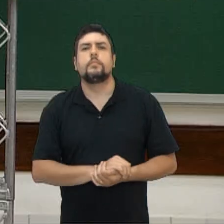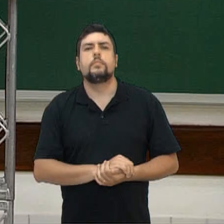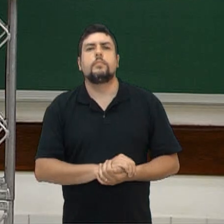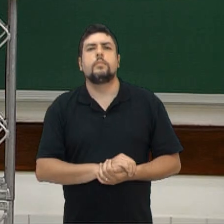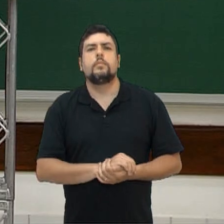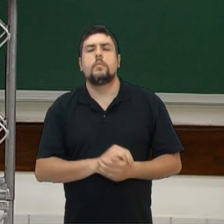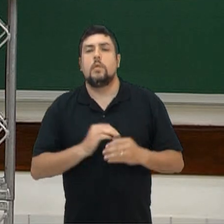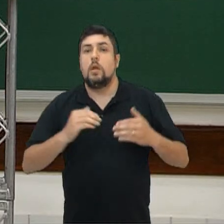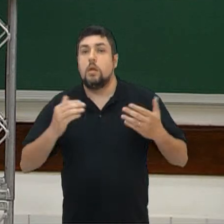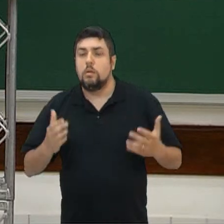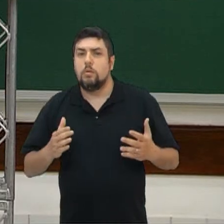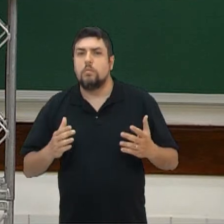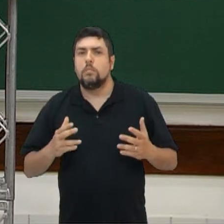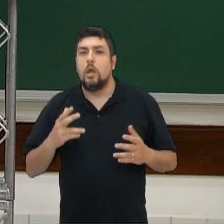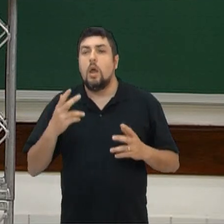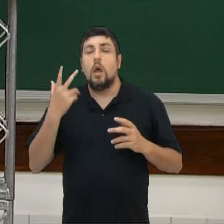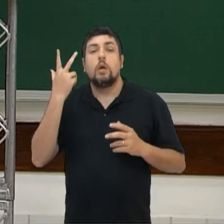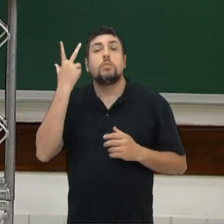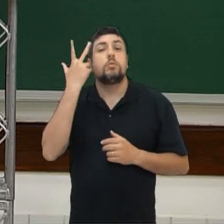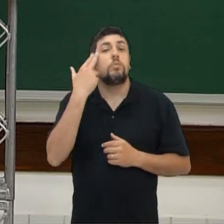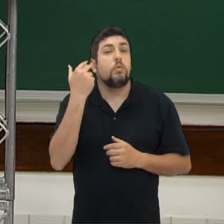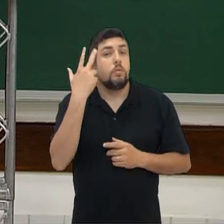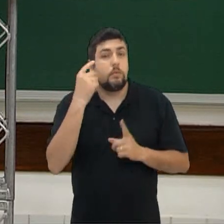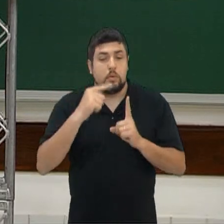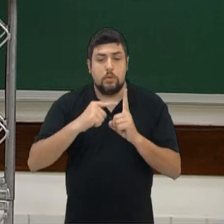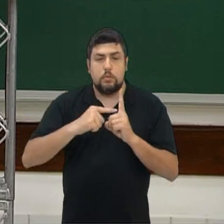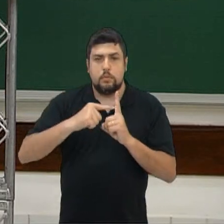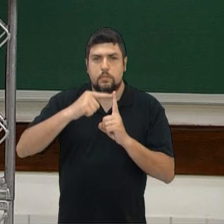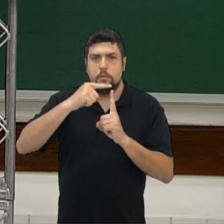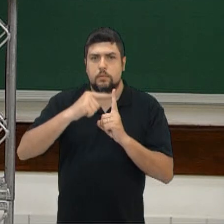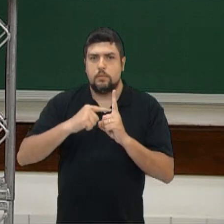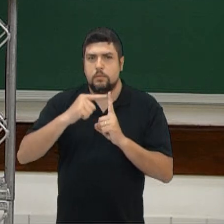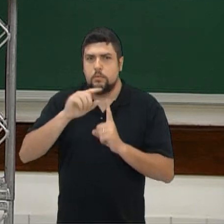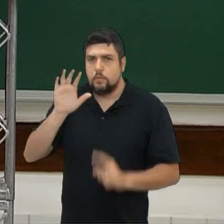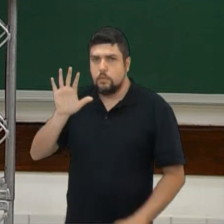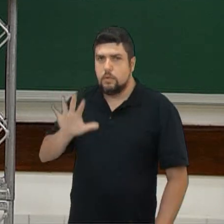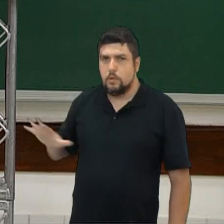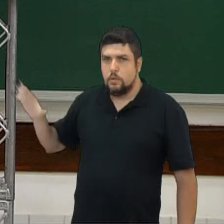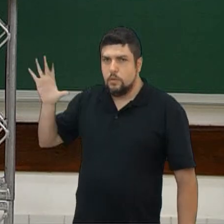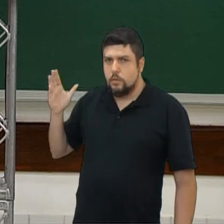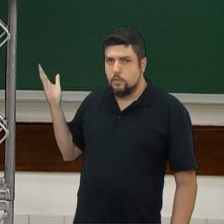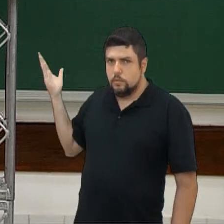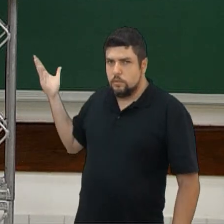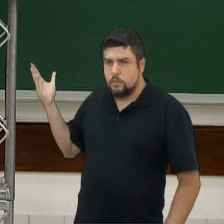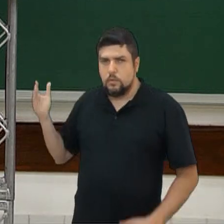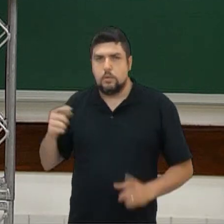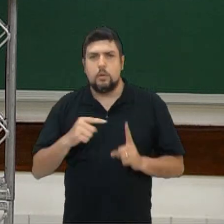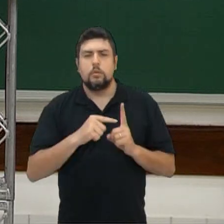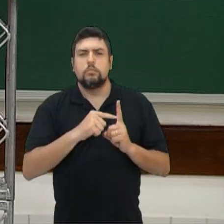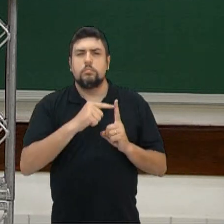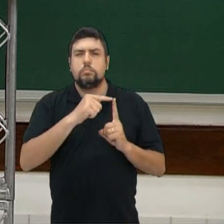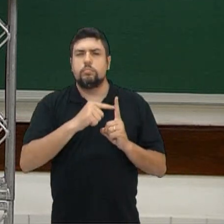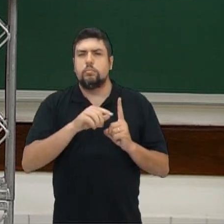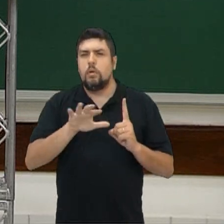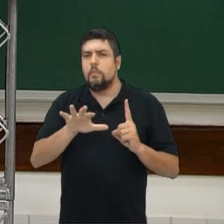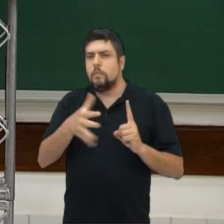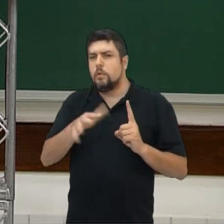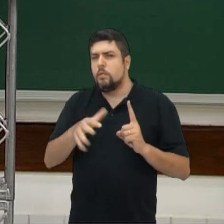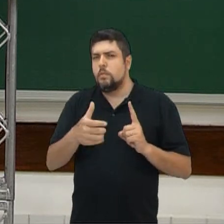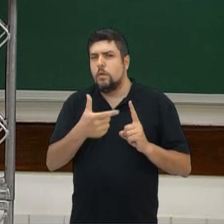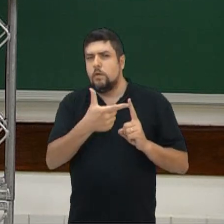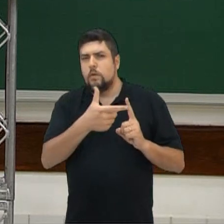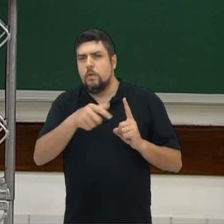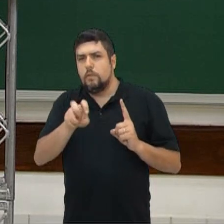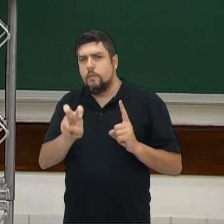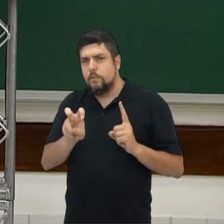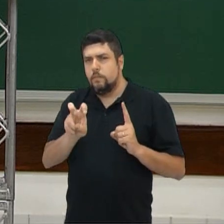à temperatura ambiente, certo, galera? Lá a mais ou menos 25 graus Celsius, ok? E pressão de